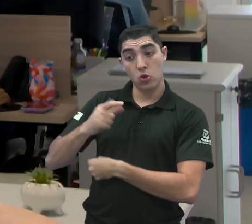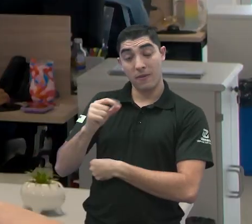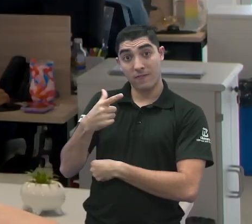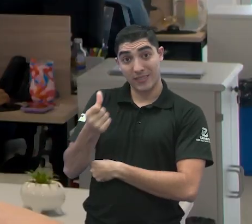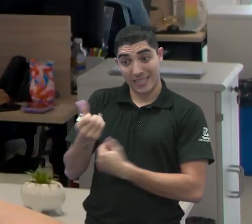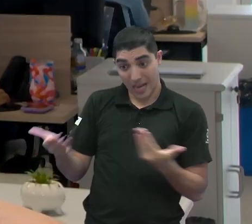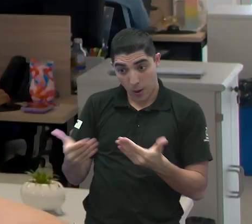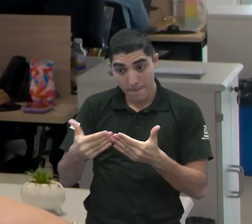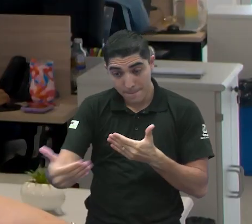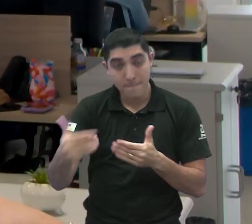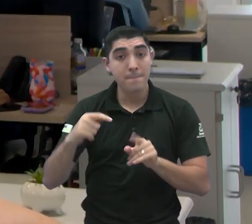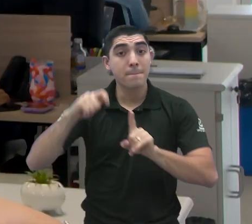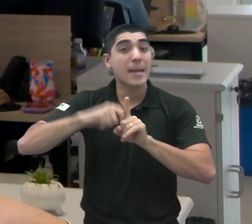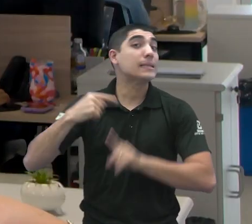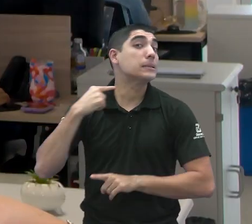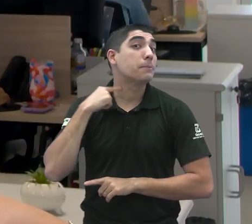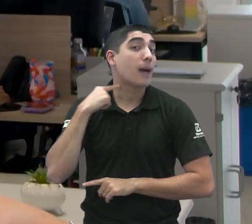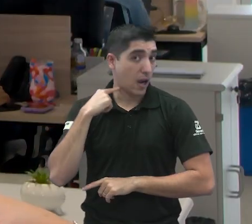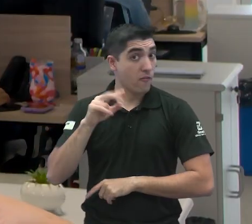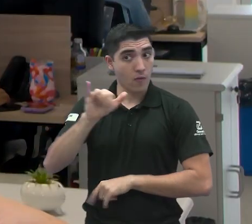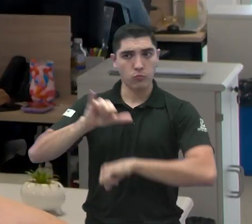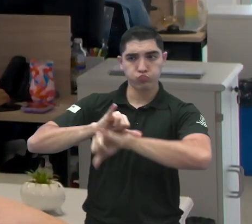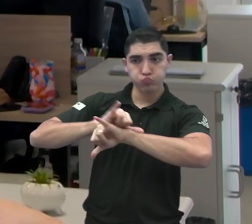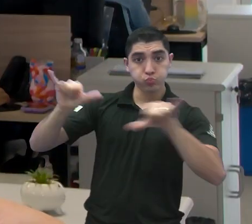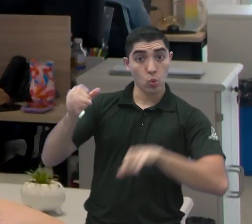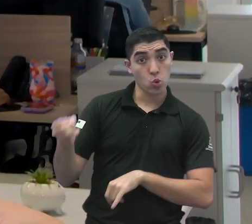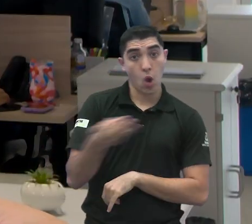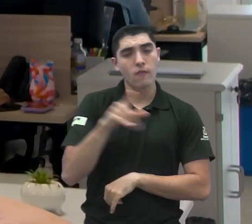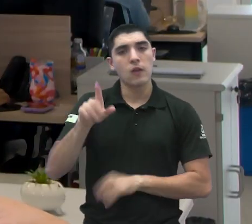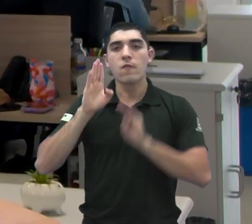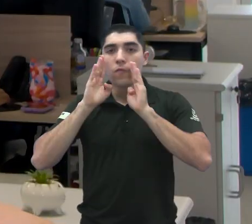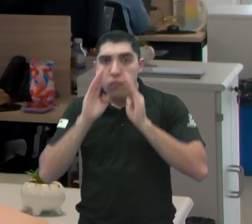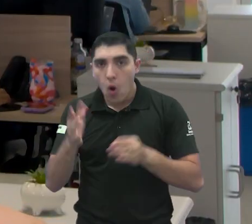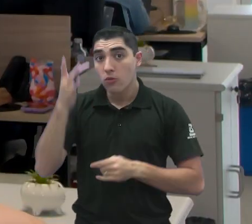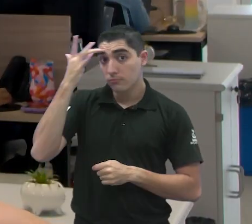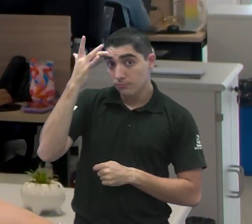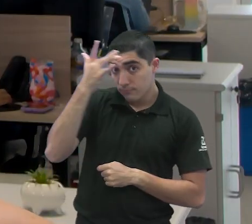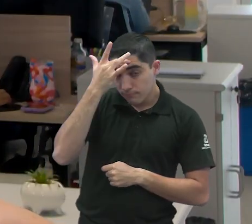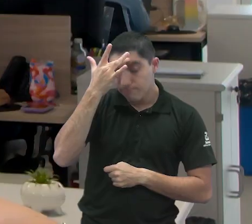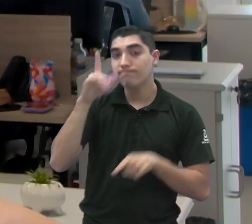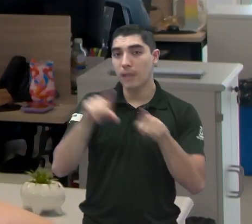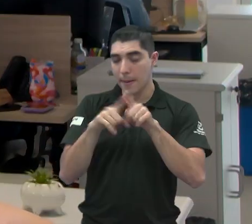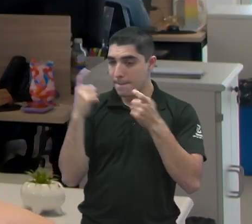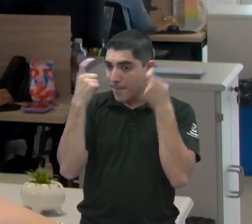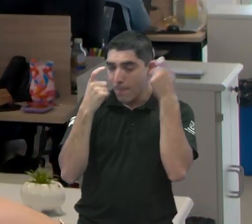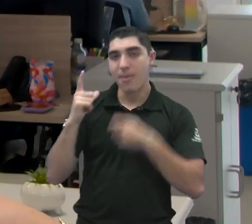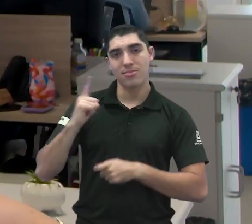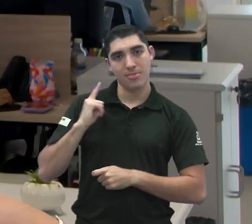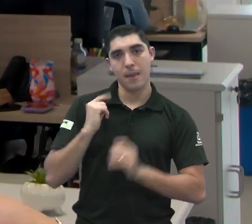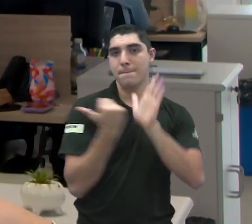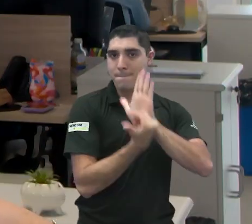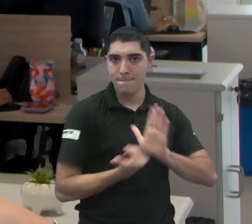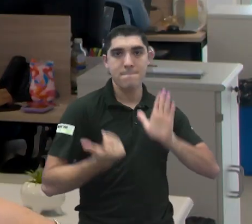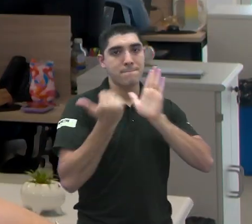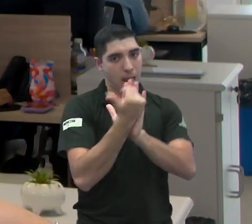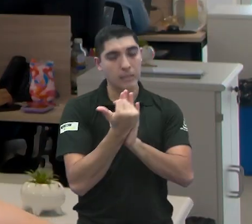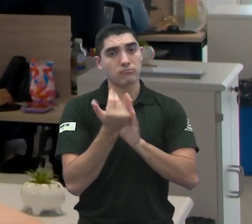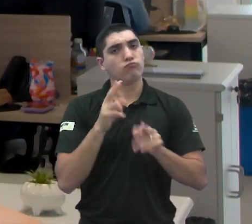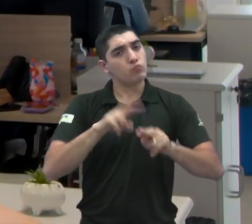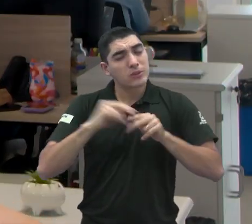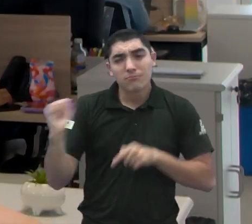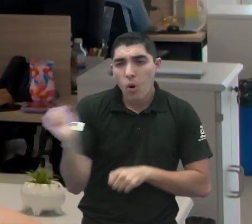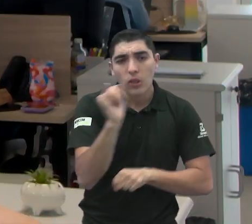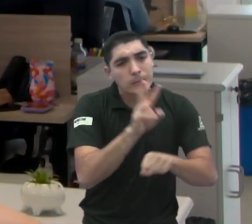maio de 26 agora, traz as questões de saúde mental, fatores de risco psicossociais relacionados ao trabalho mais em